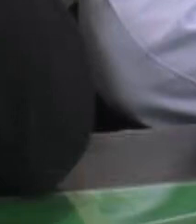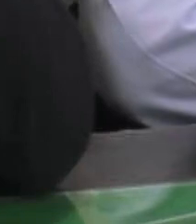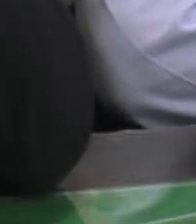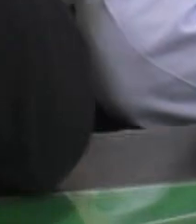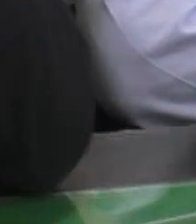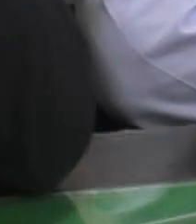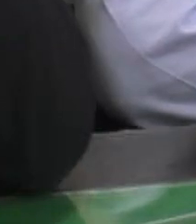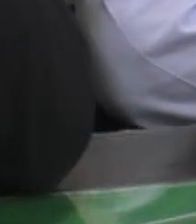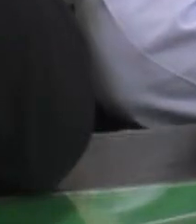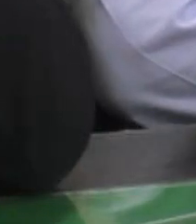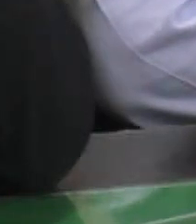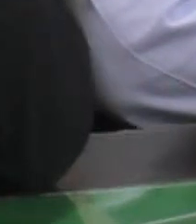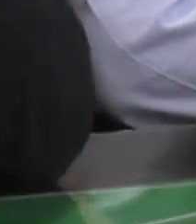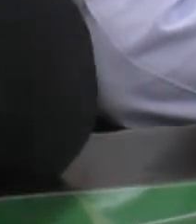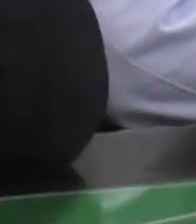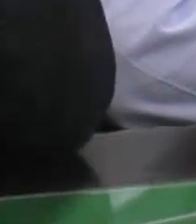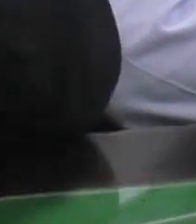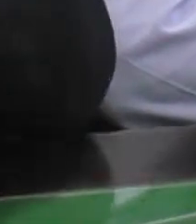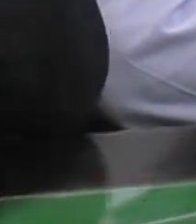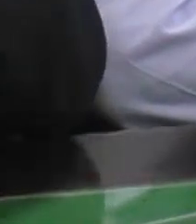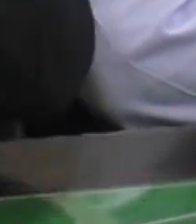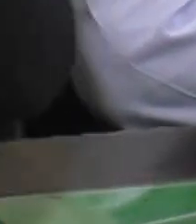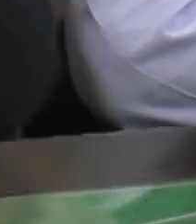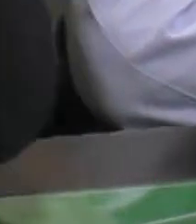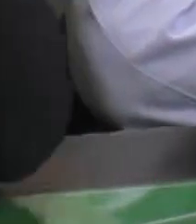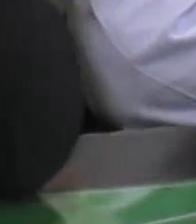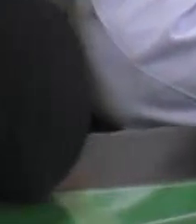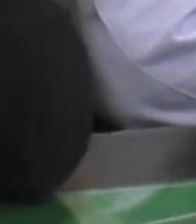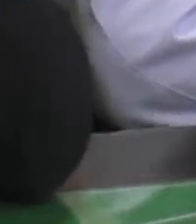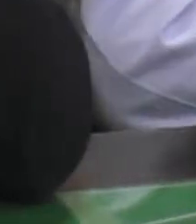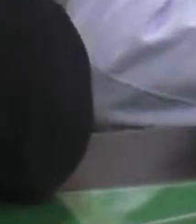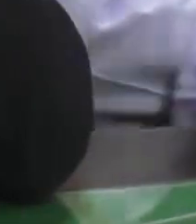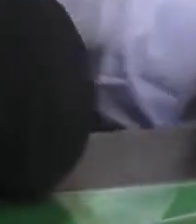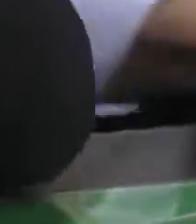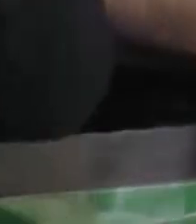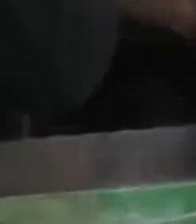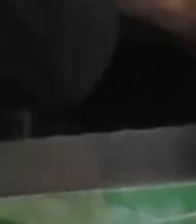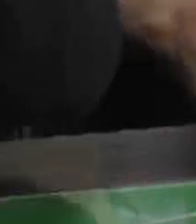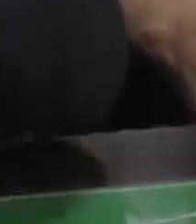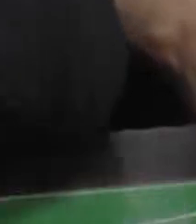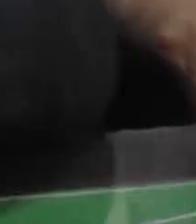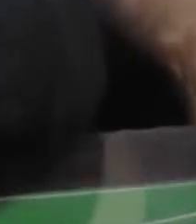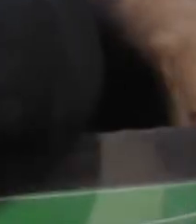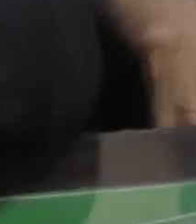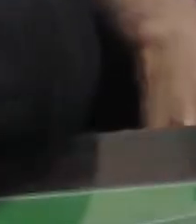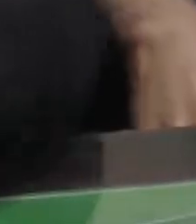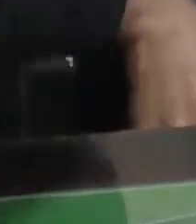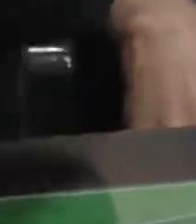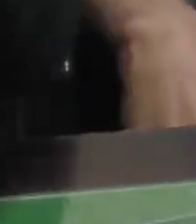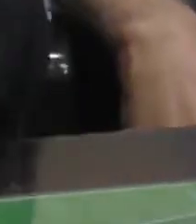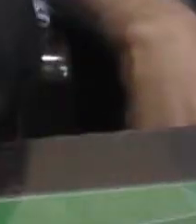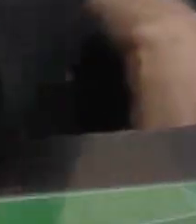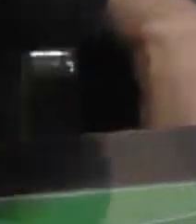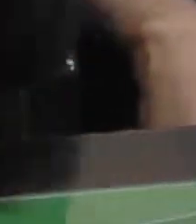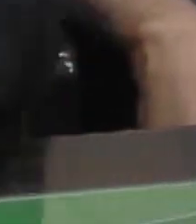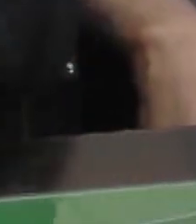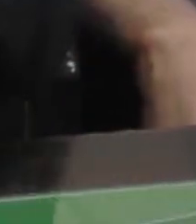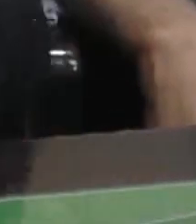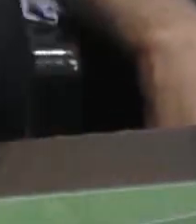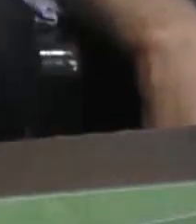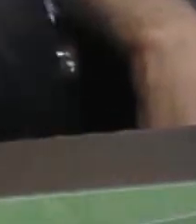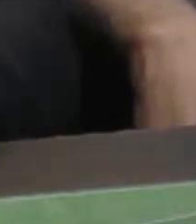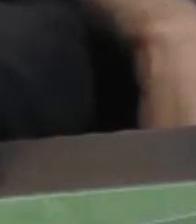não, nós não temos a prova disso, mas nós temos a prova deste fato pronunciado na